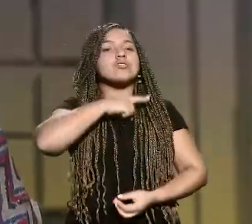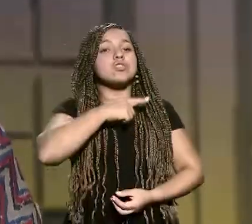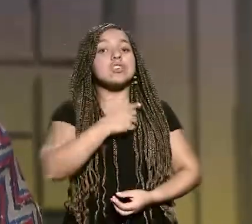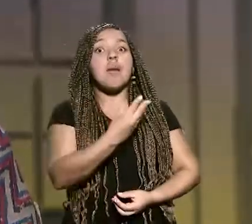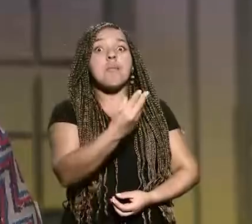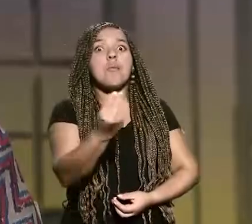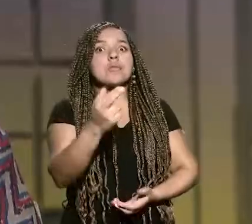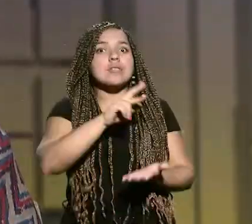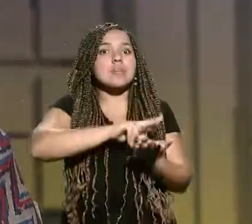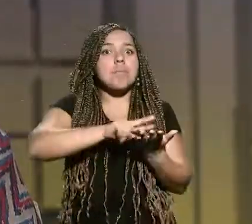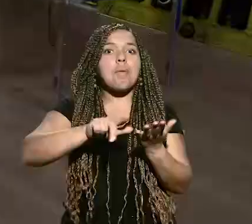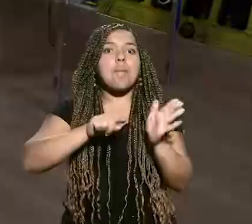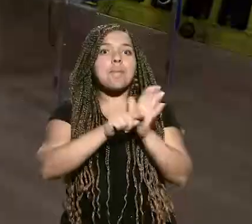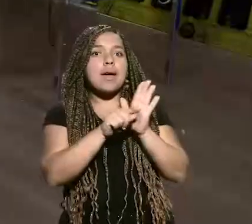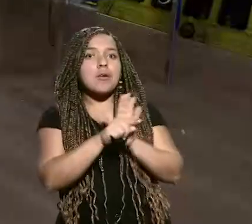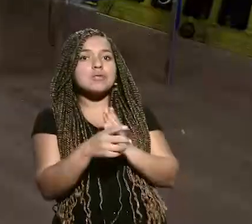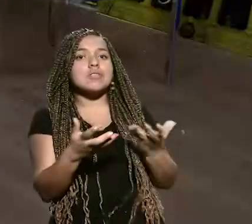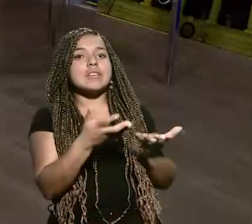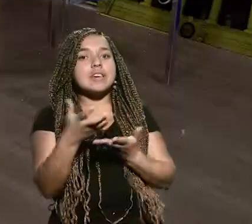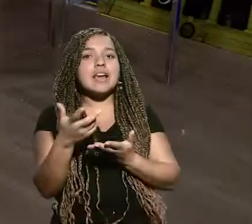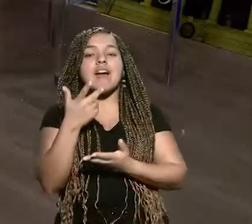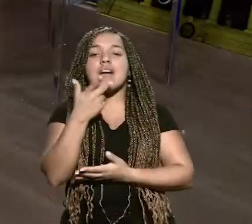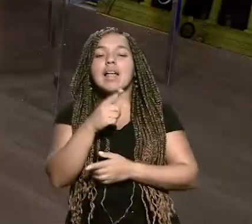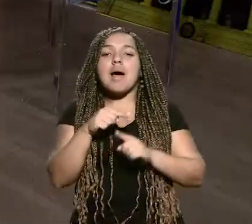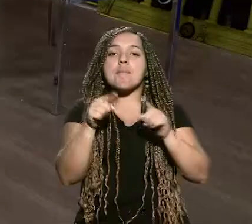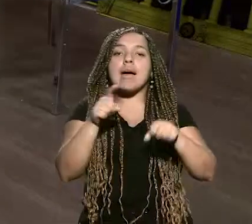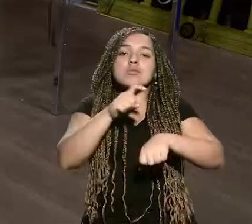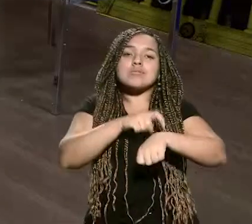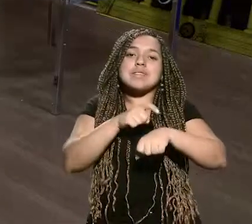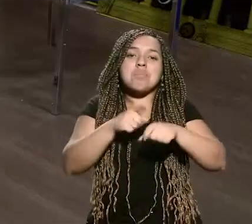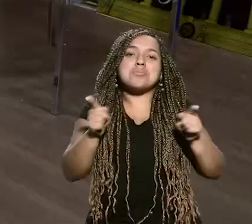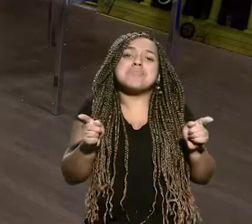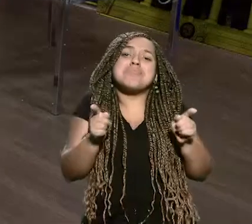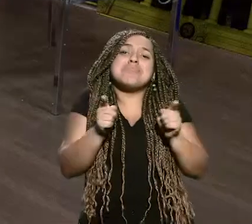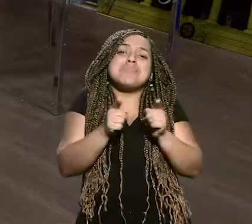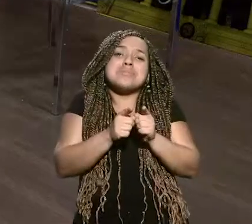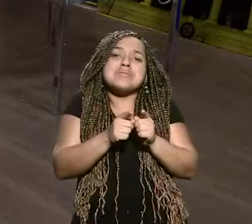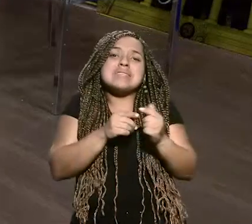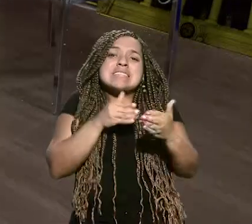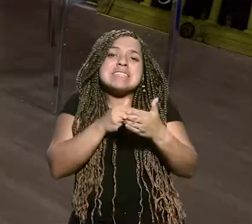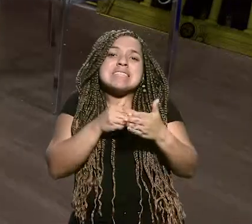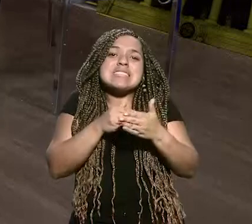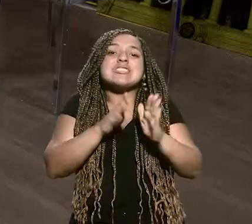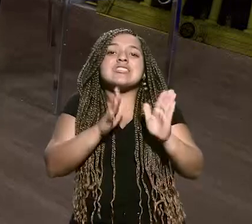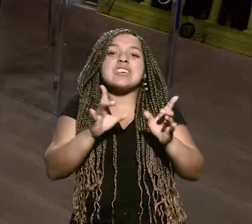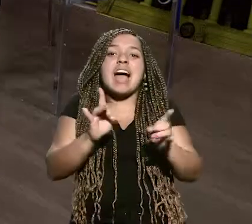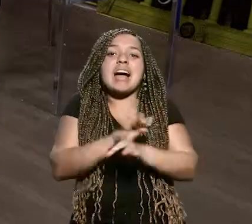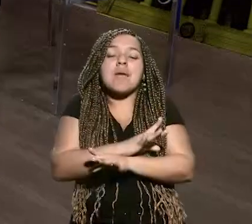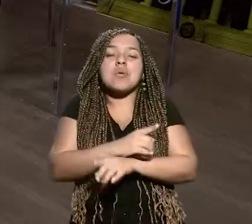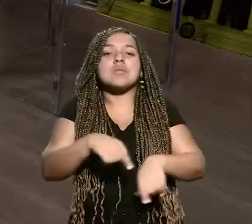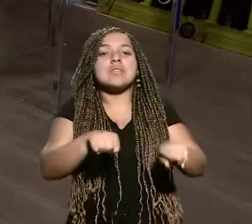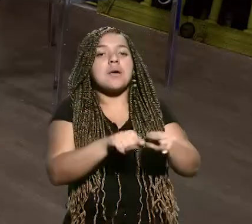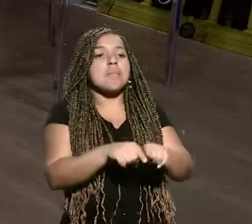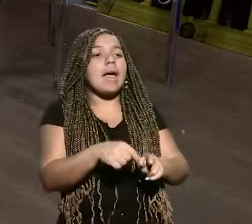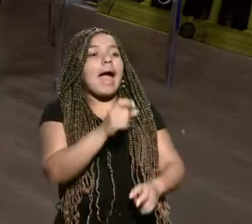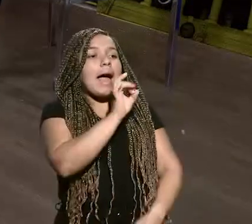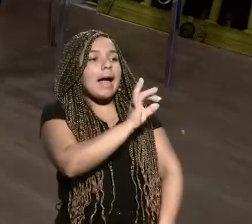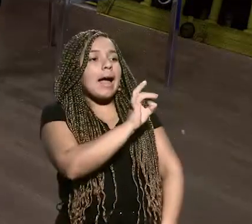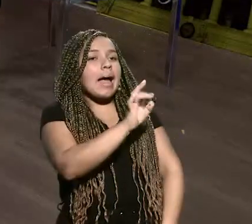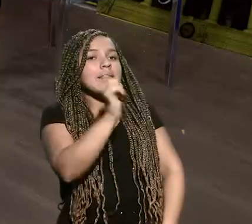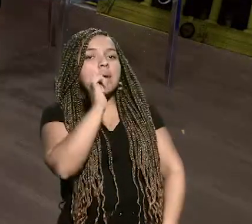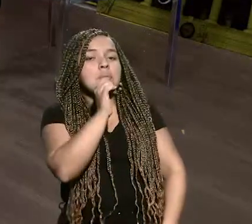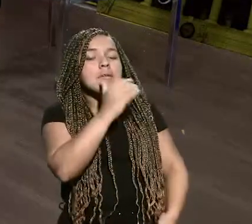básico, é violência de você não ter uma escola de qualidade, é violência de você ter um professor que muitas das vezes não está